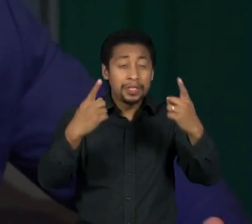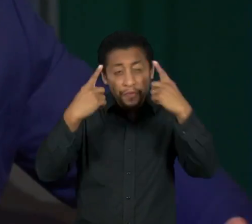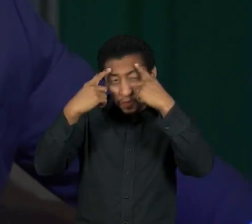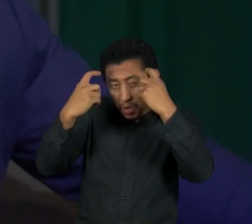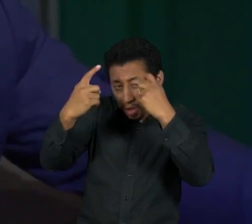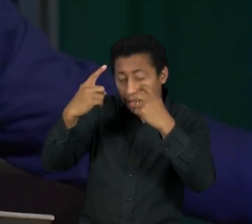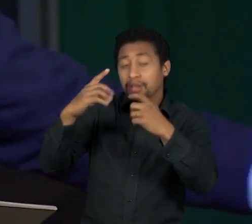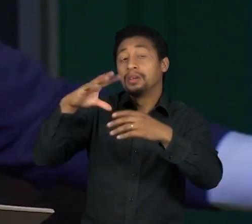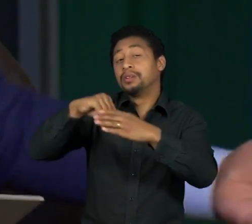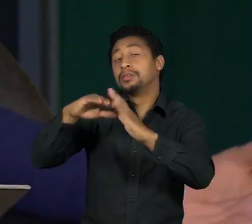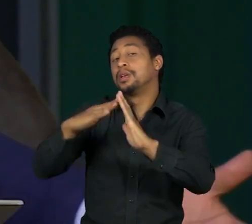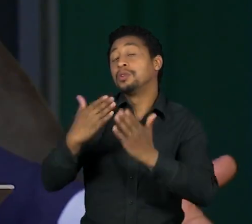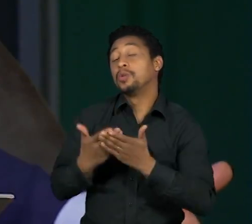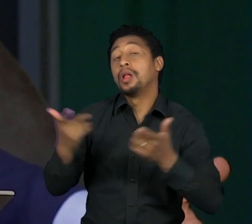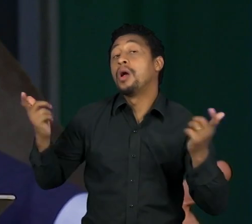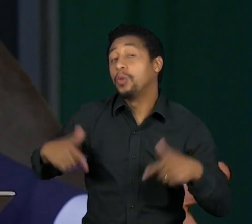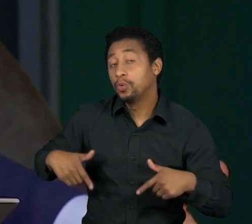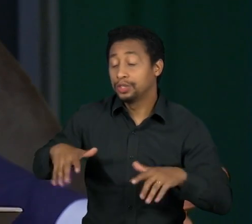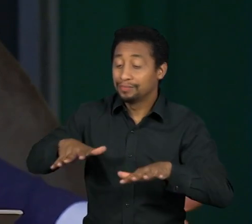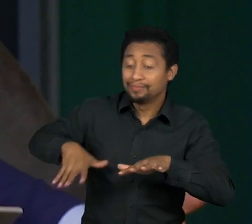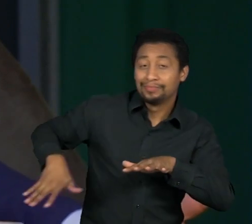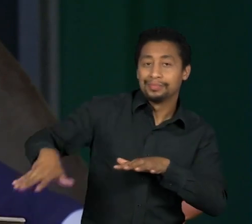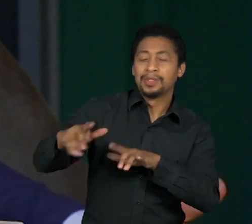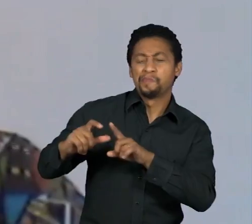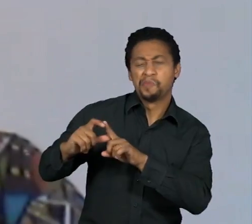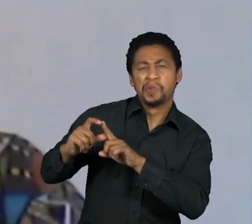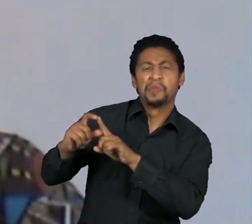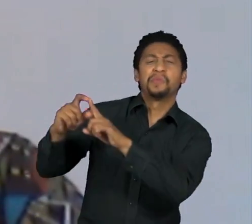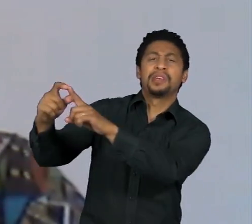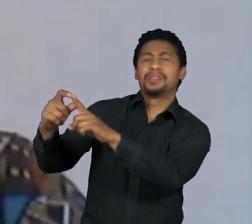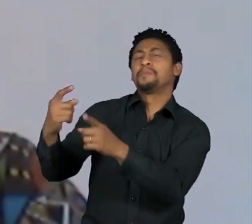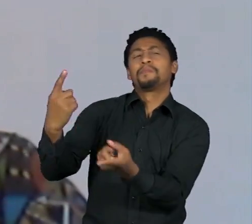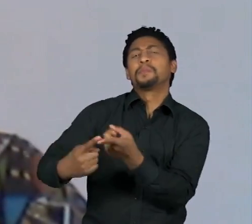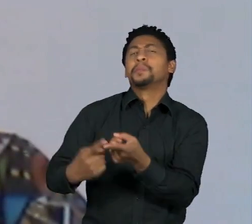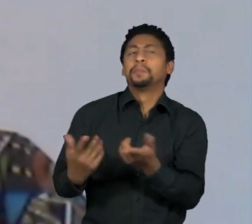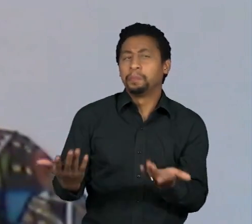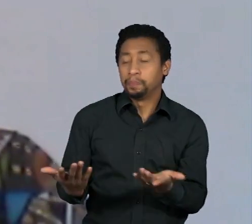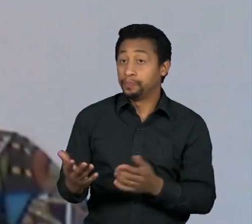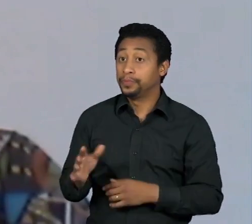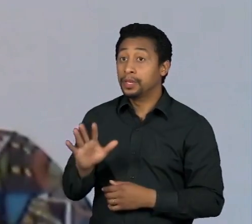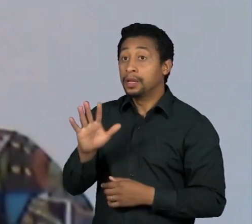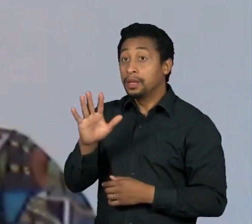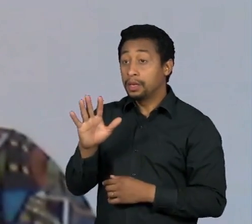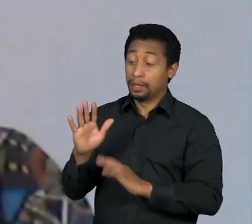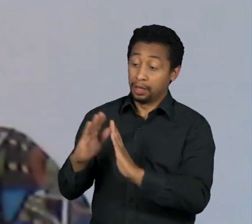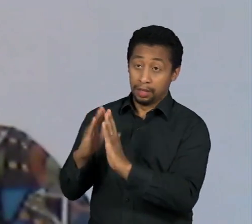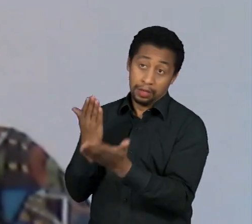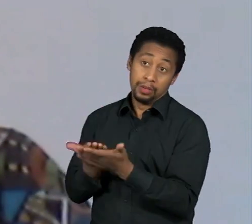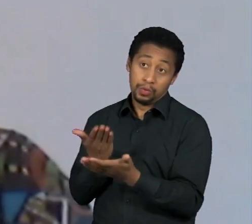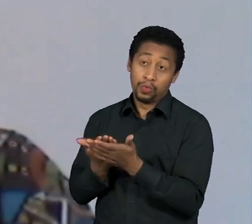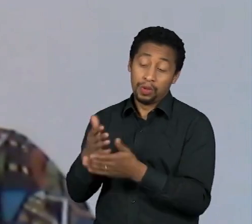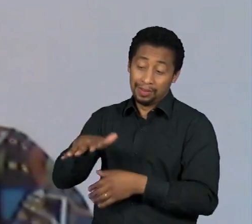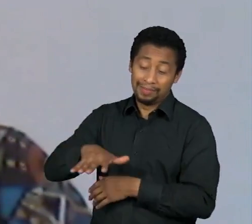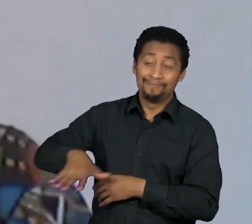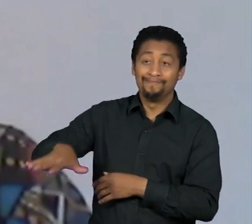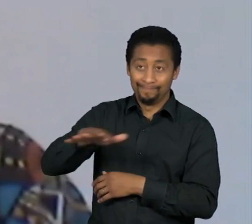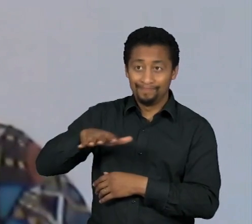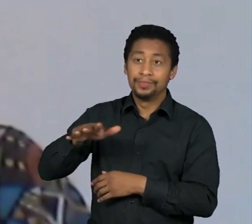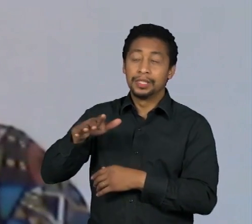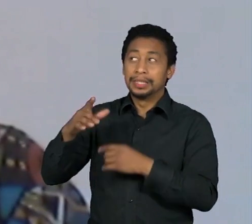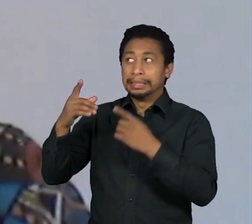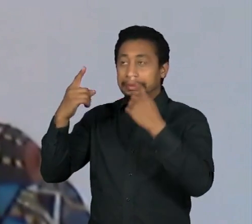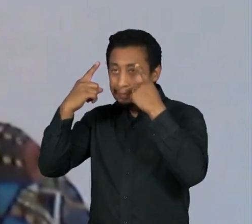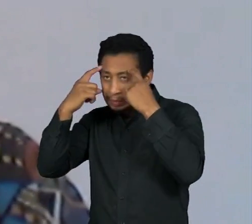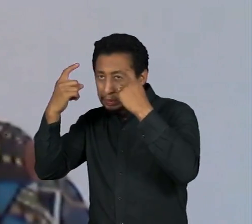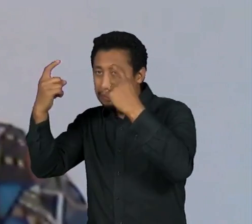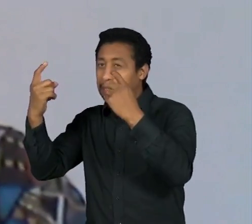intensidade nessas escolas mais vulnerabilizadas. Ela tem um perfil do agressor diferente daquele